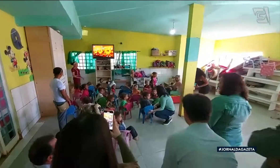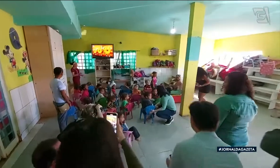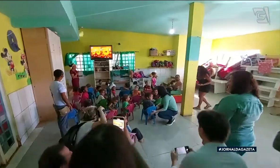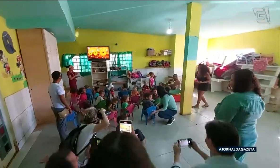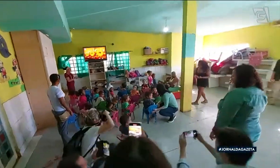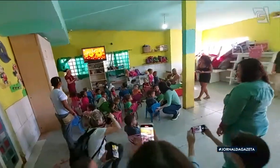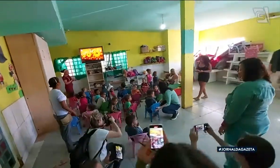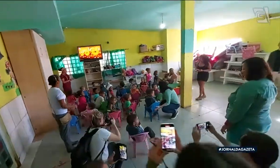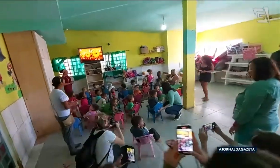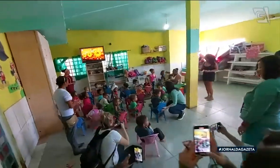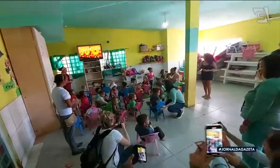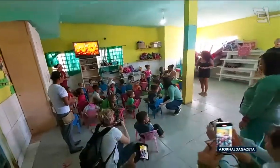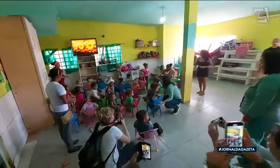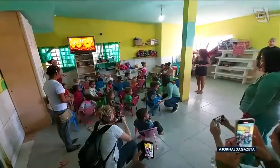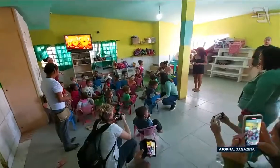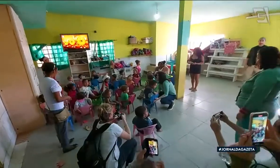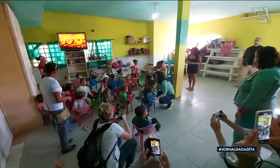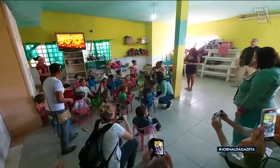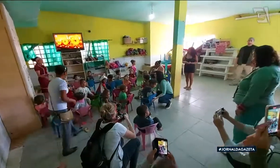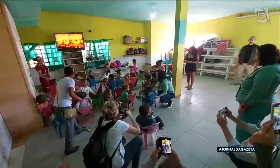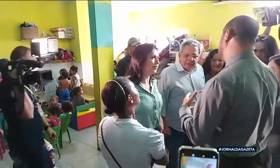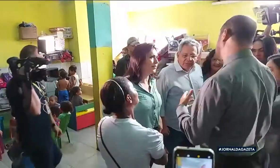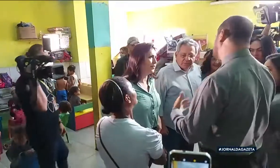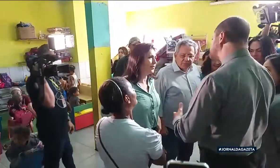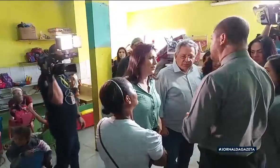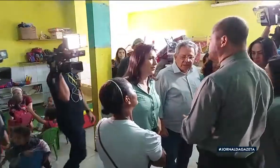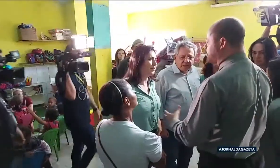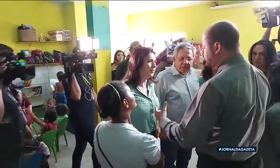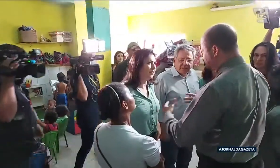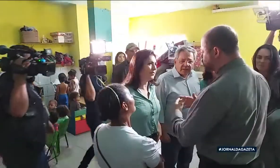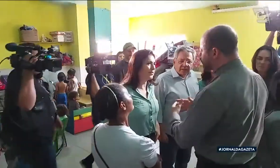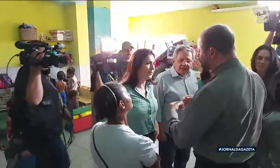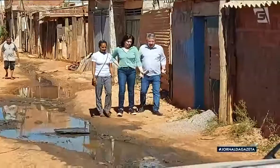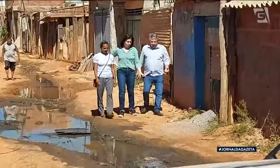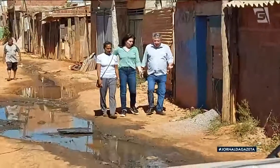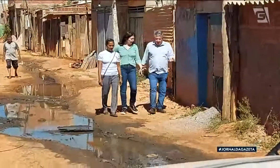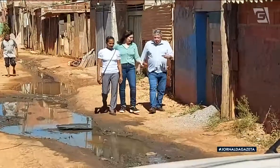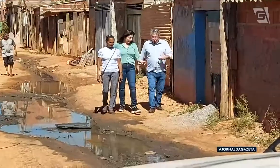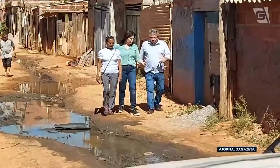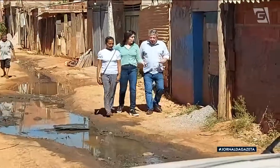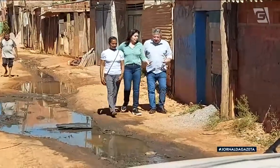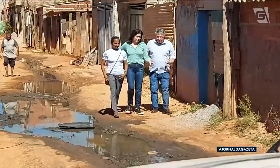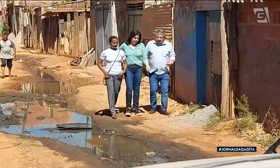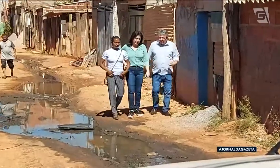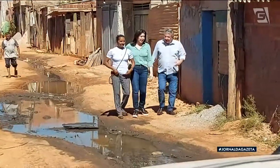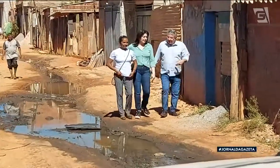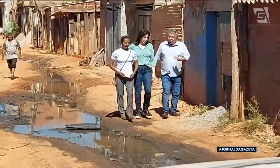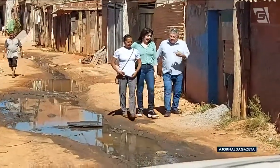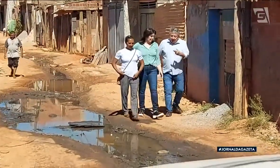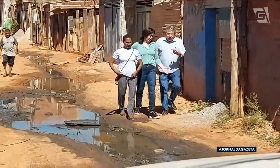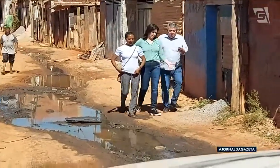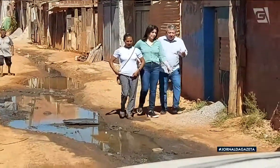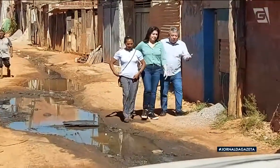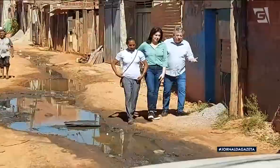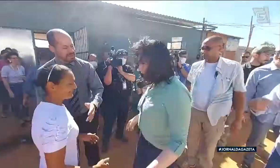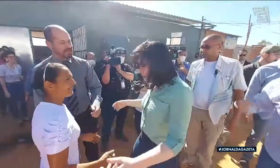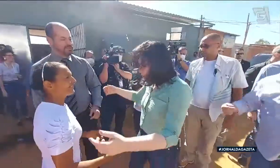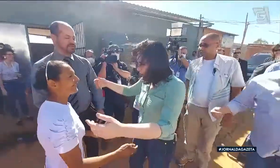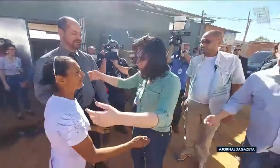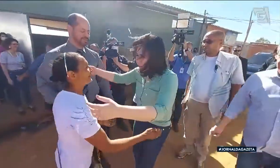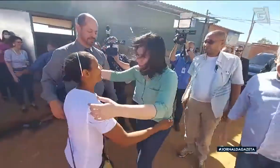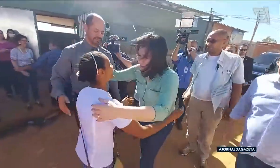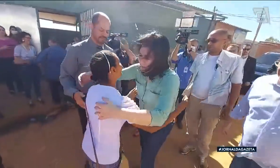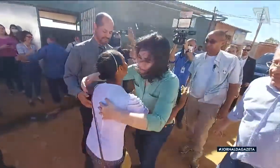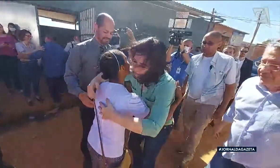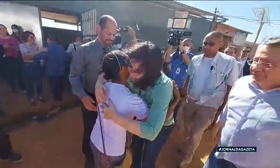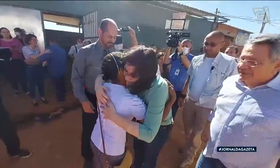A candidata do MDB dedicou o segundo dia de campanha à primeira infância. Simone Tebet visitou uma comunidade carente de